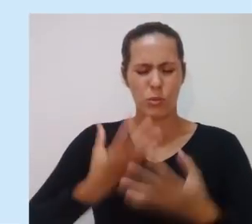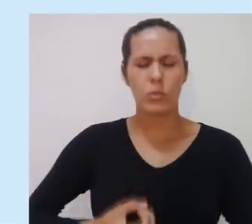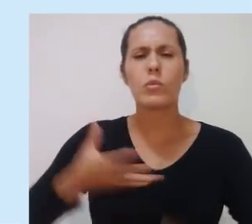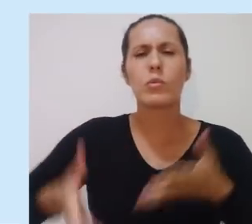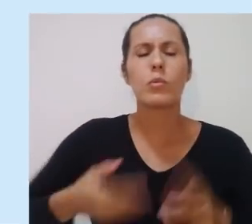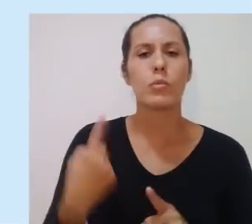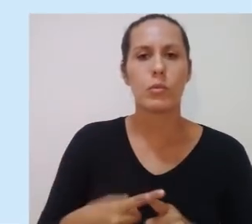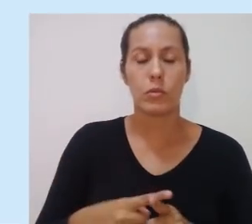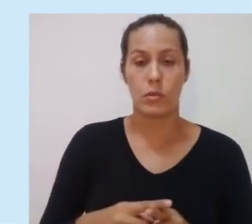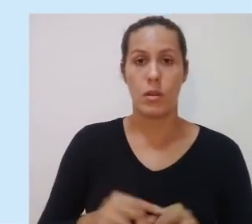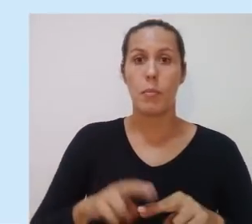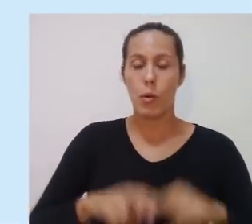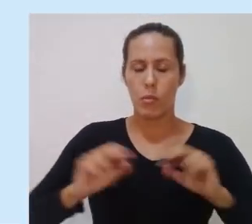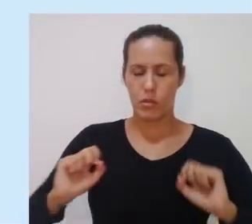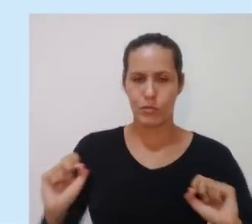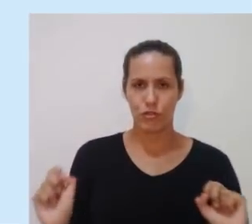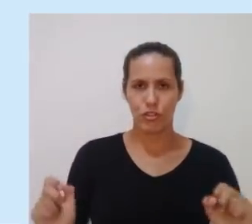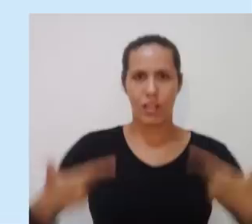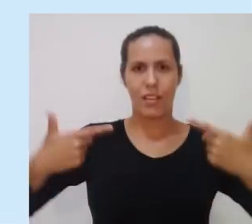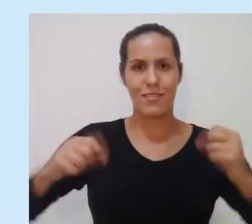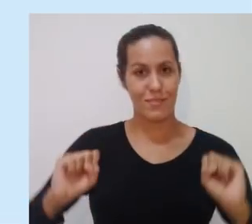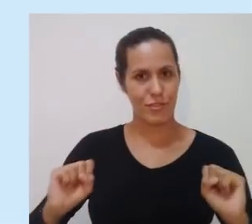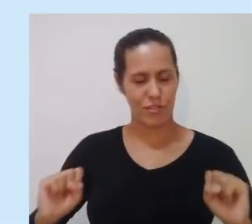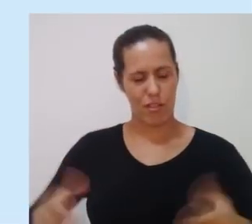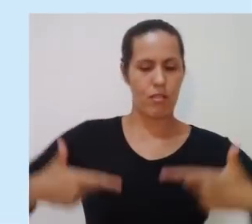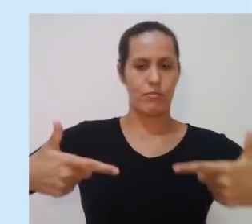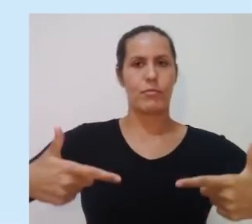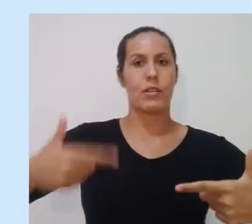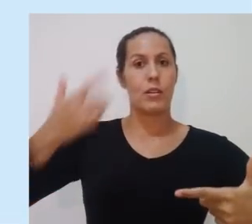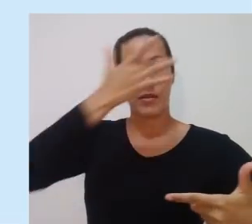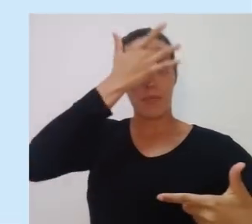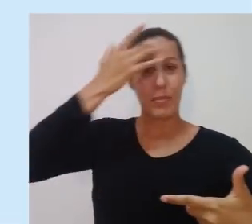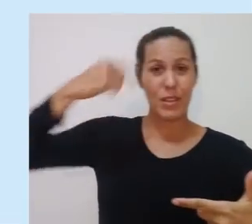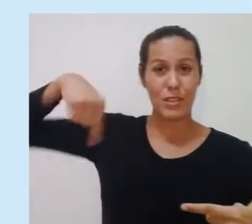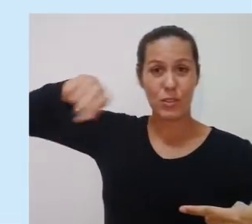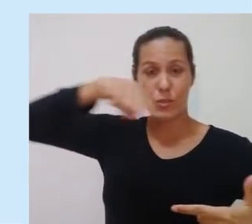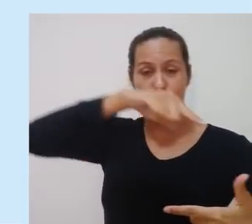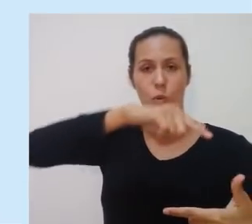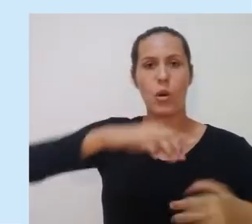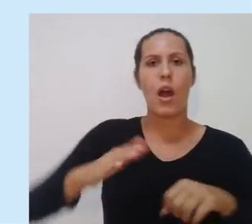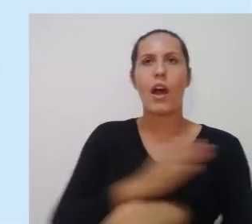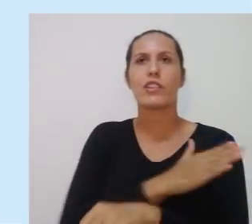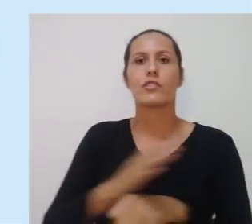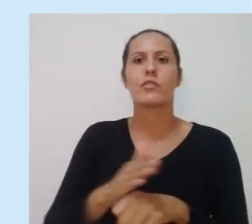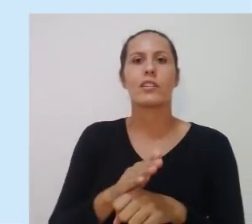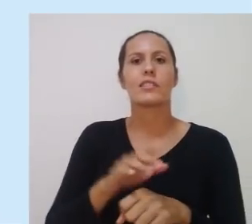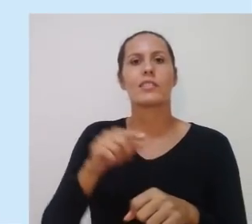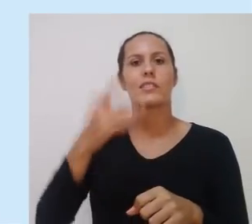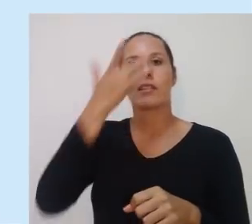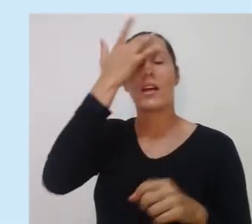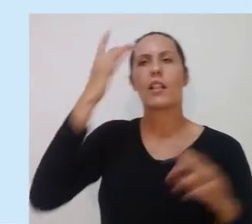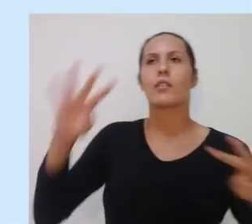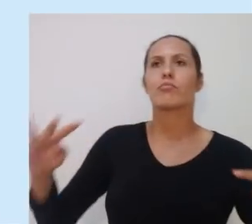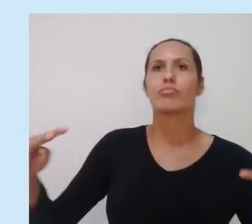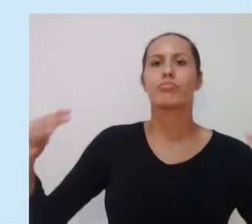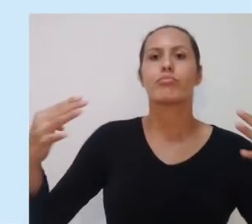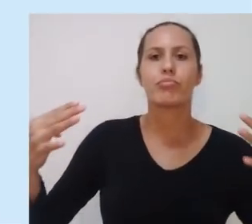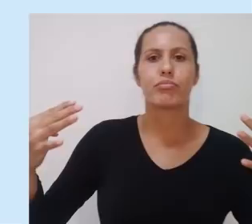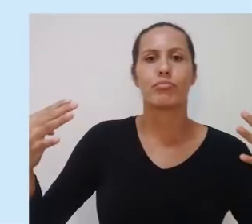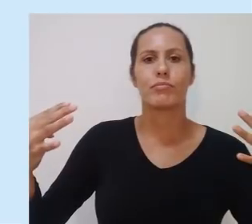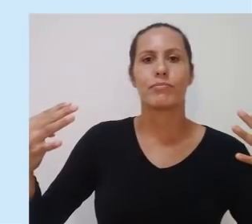que espaços de expressão? Porque é através do slam que aquele povo que muitas vezes não é